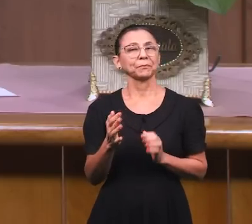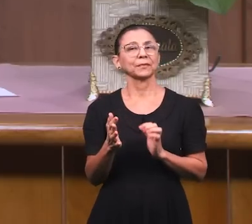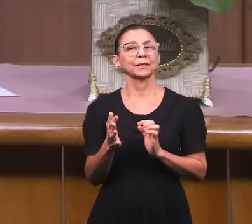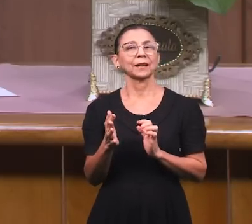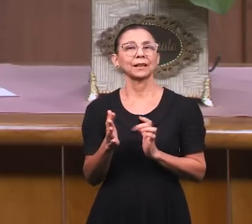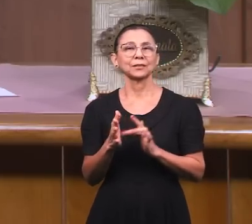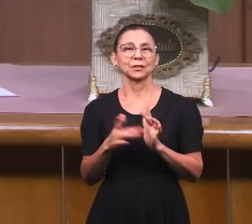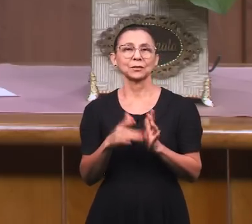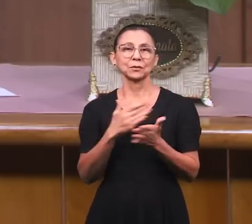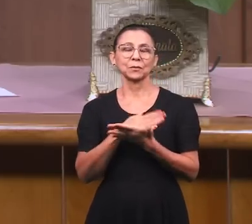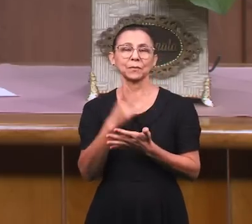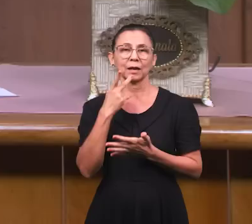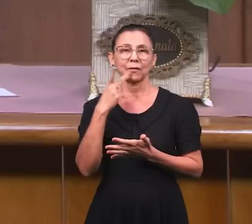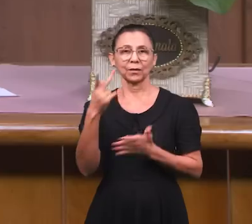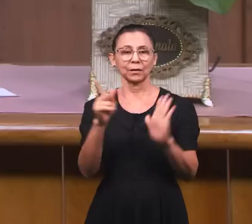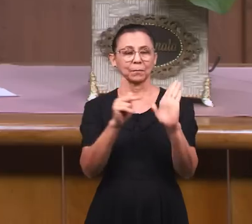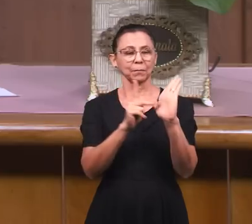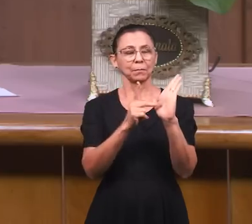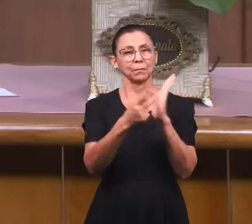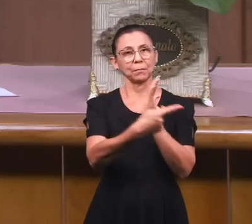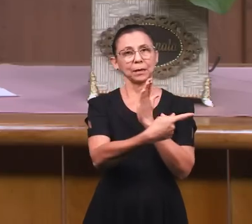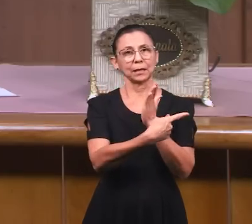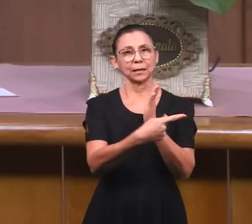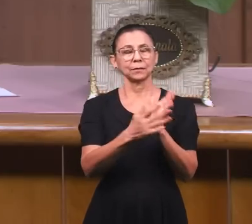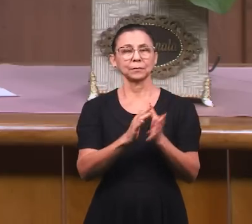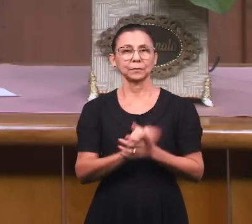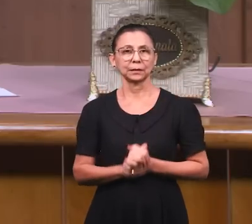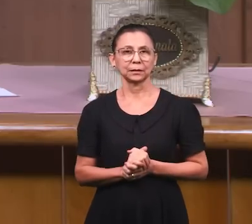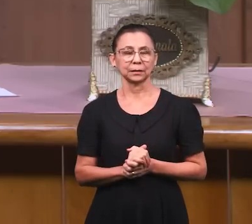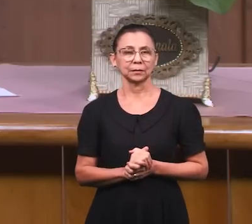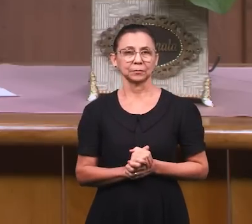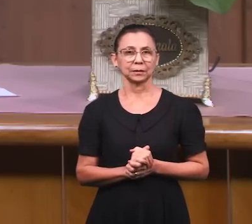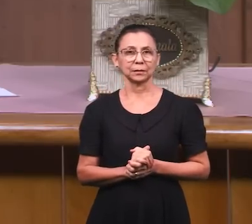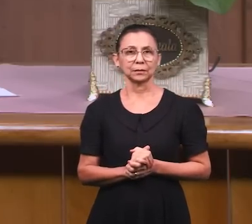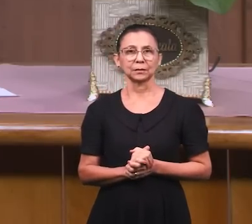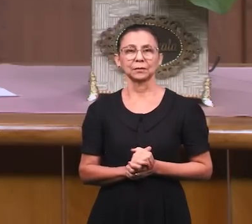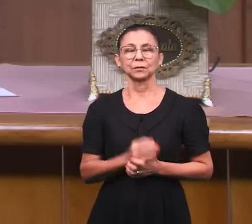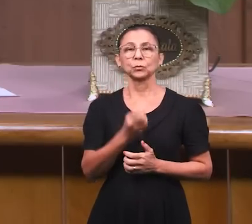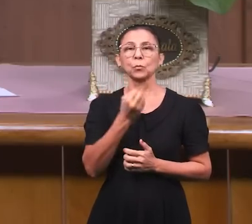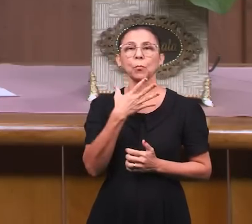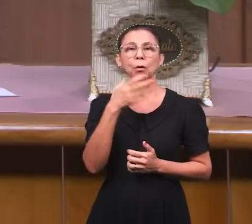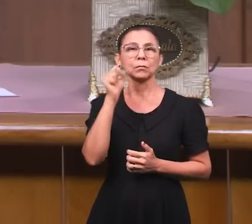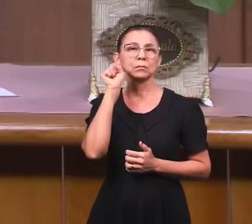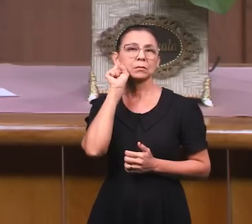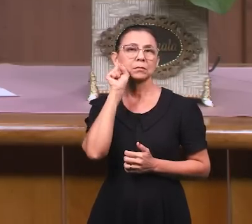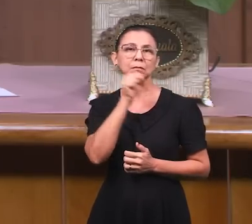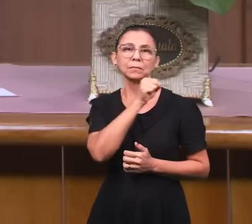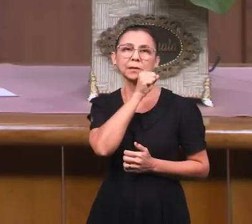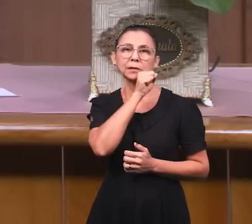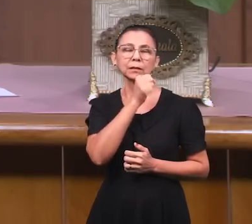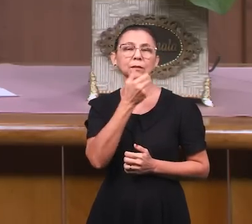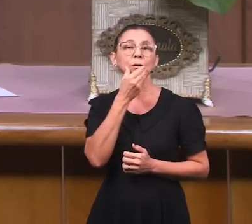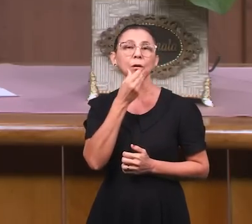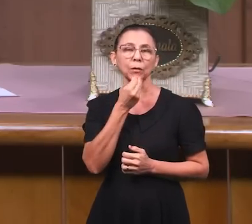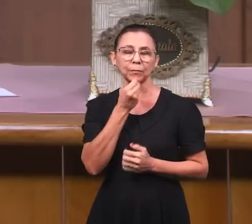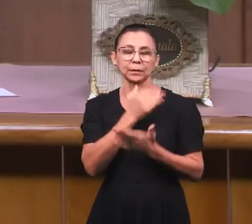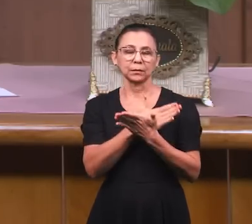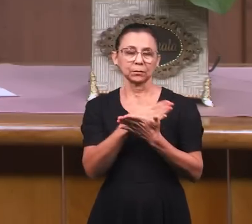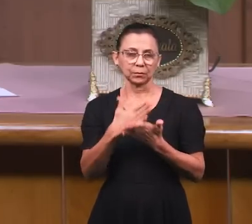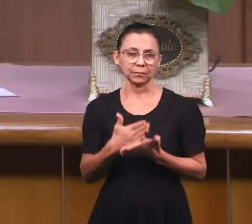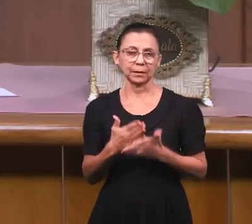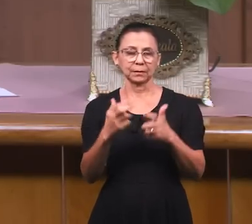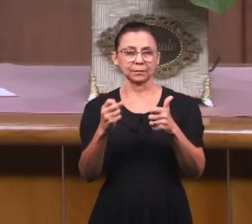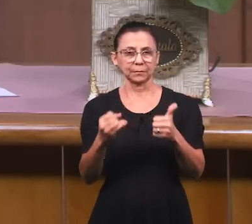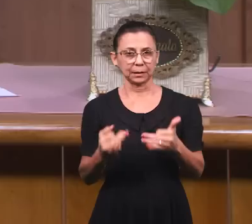parábola. É uma parábola muito conhecida, chamada parábola do bom samaritano. E ele começa a contar essa parábola